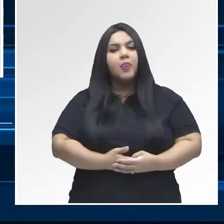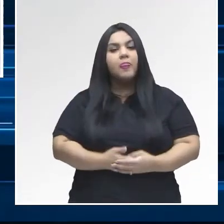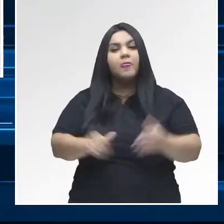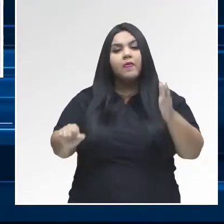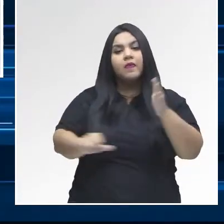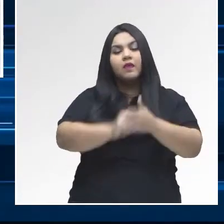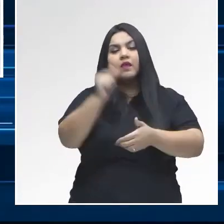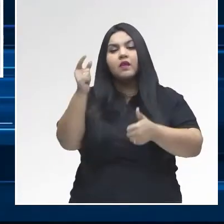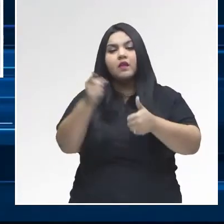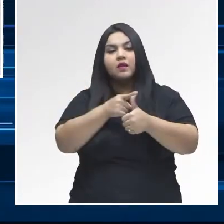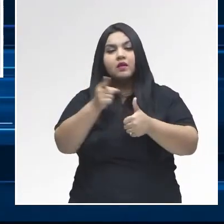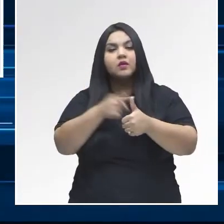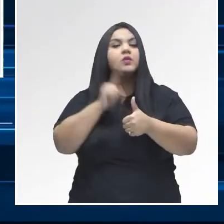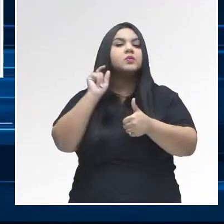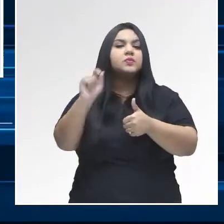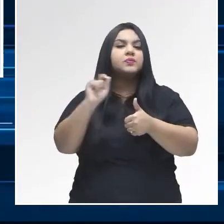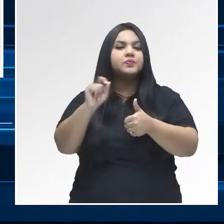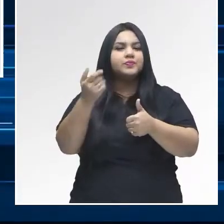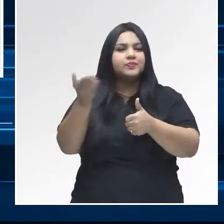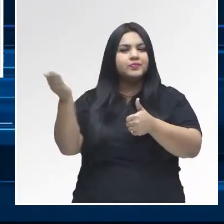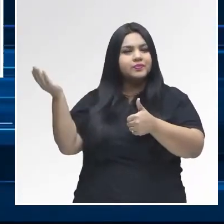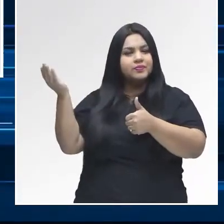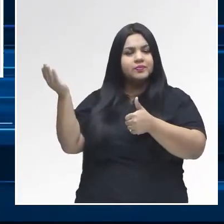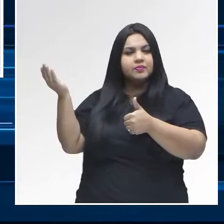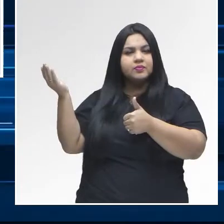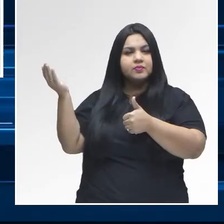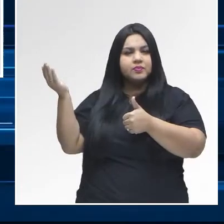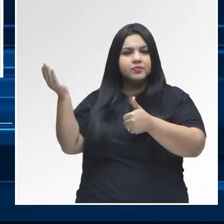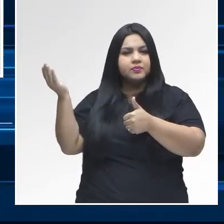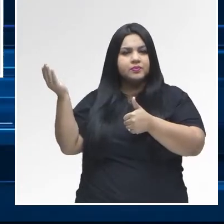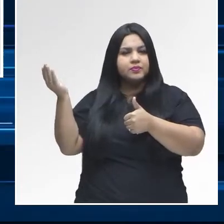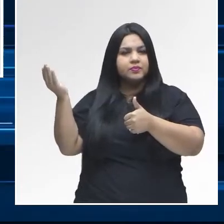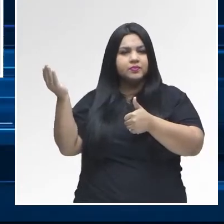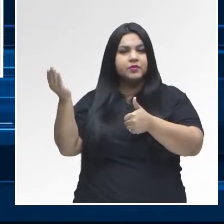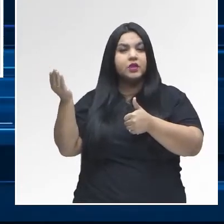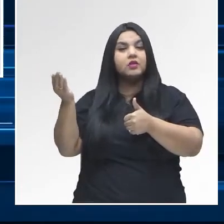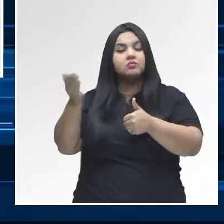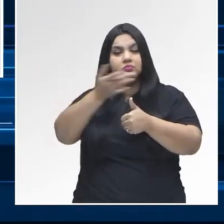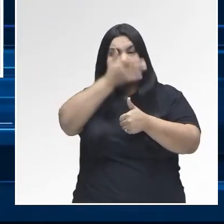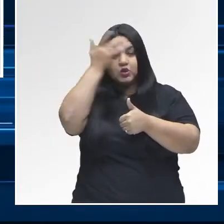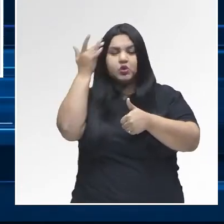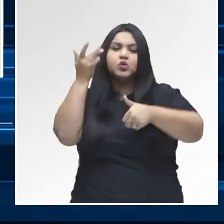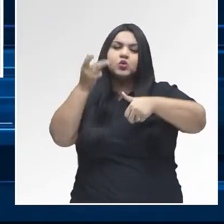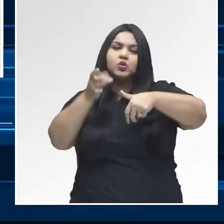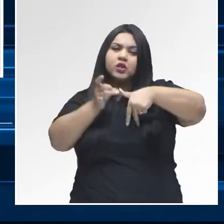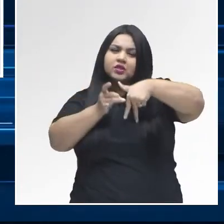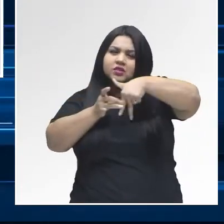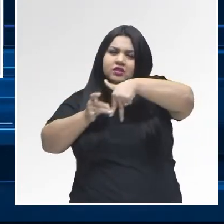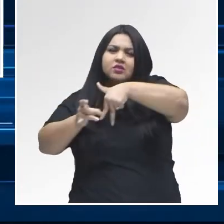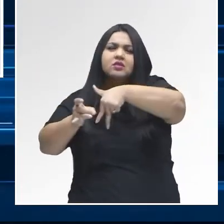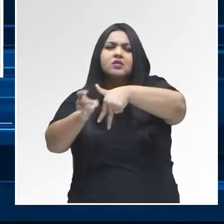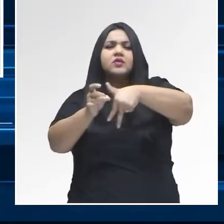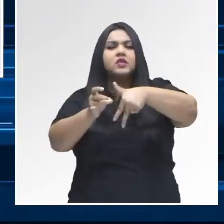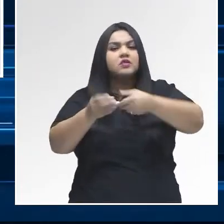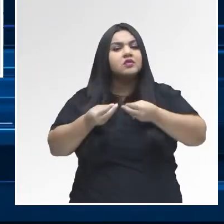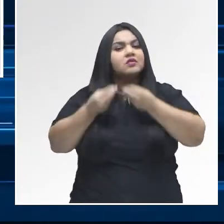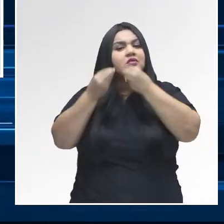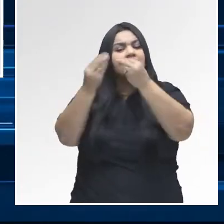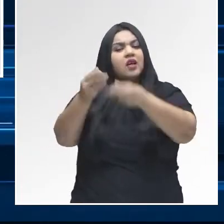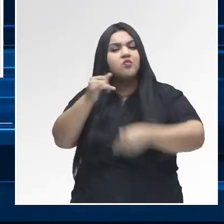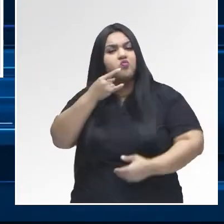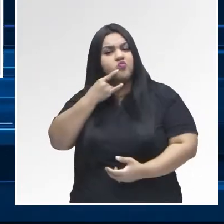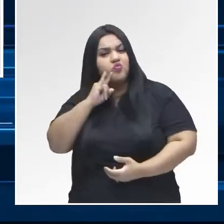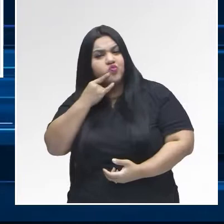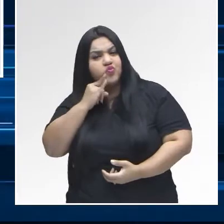passo que nós temos é o quê? Vamos lá ver nosso esquema. Os traficantes forneciam tabaco, aguardente, pólvora e, sobretudo, armas